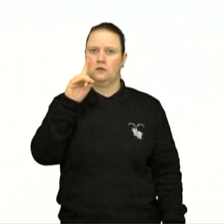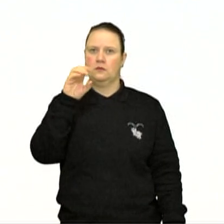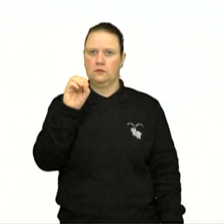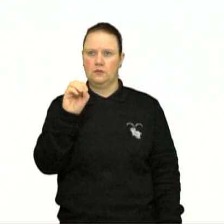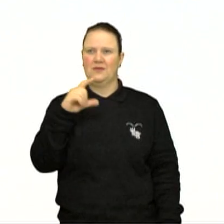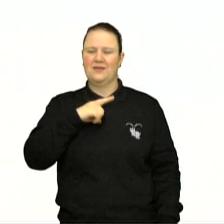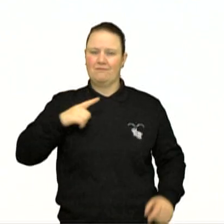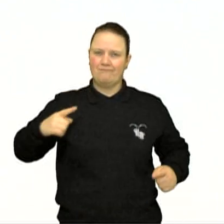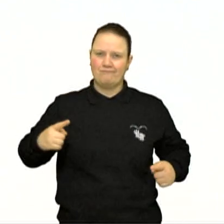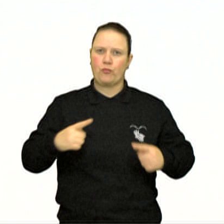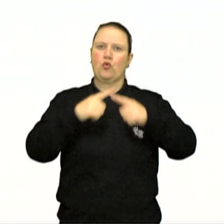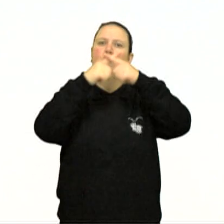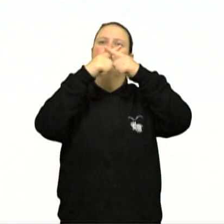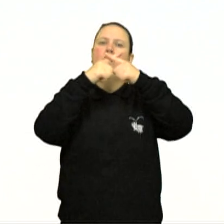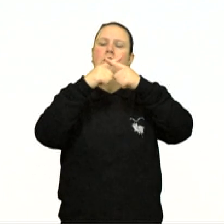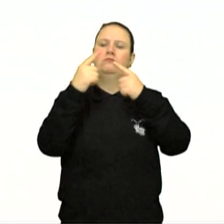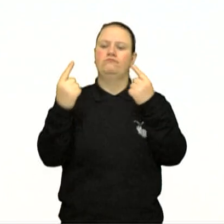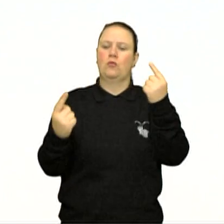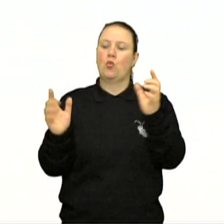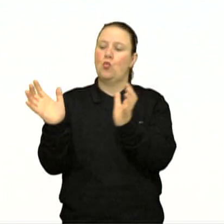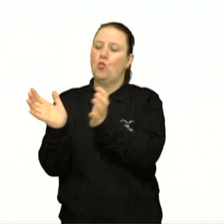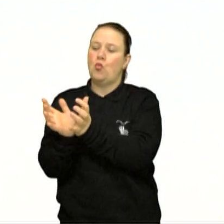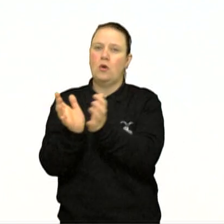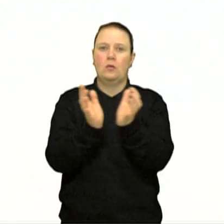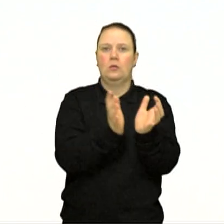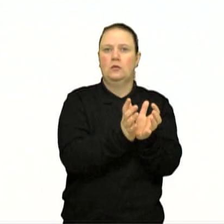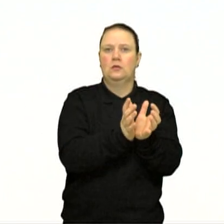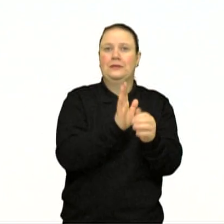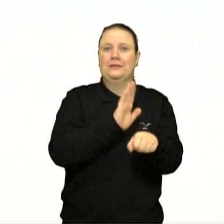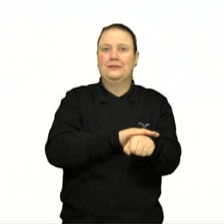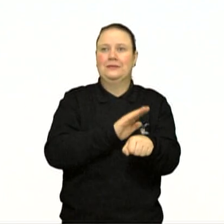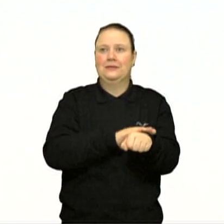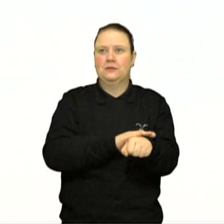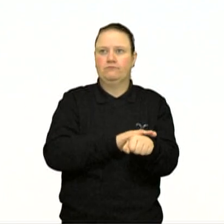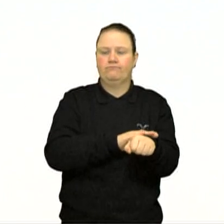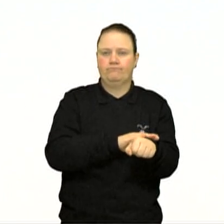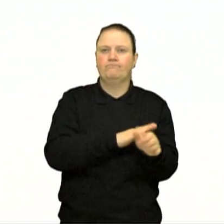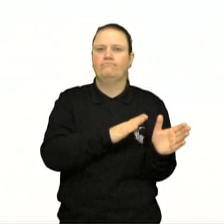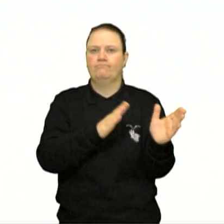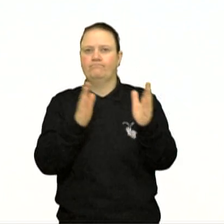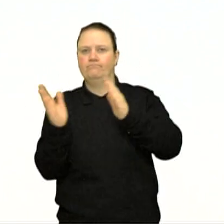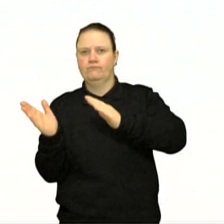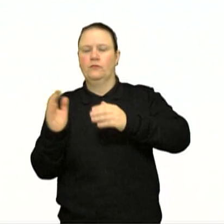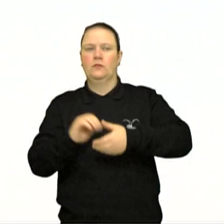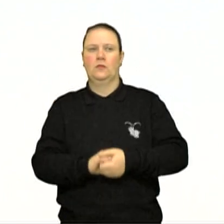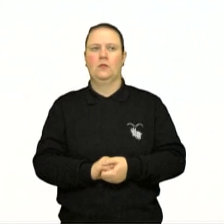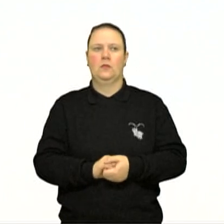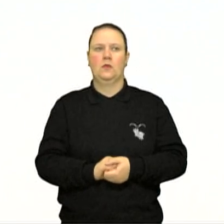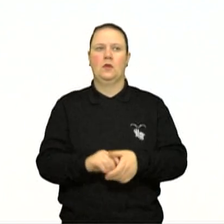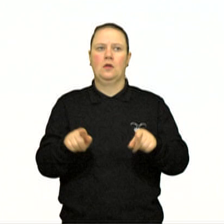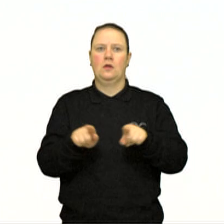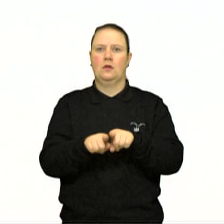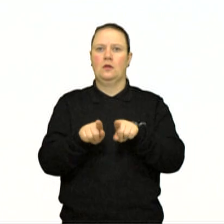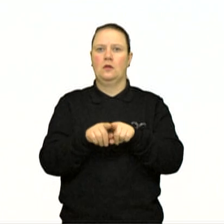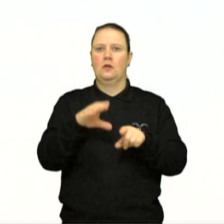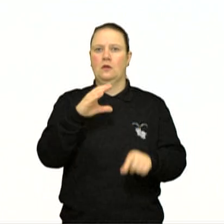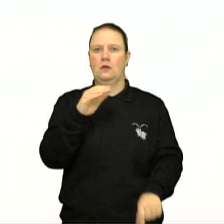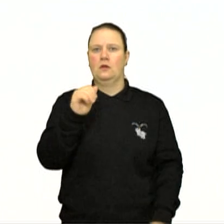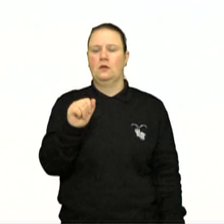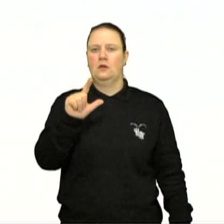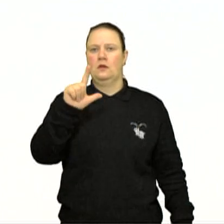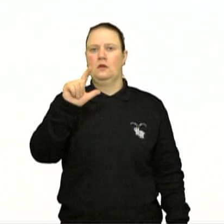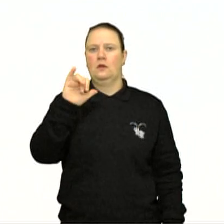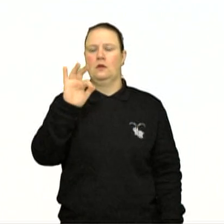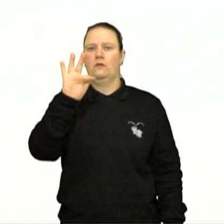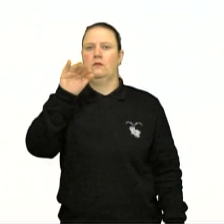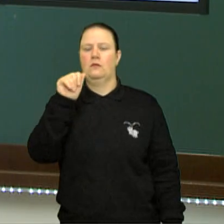sunitas e xiitas, né? Que vem de tempos, tá, pessoal? Né? E califado, então, pessoal, é o governo islâmico.